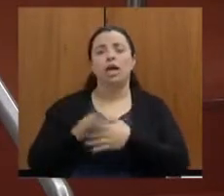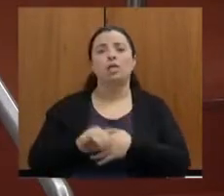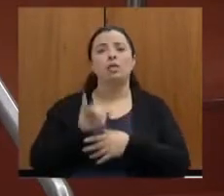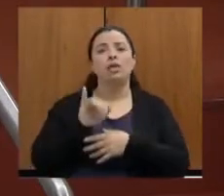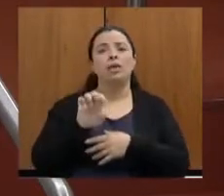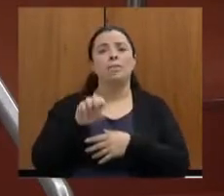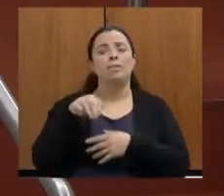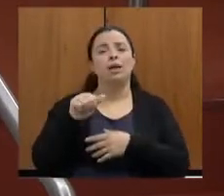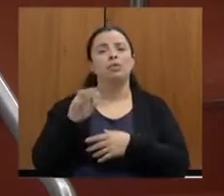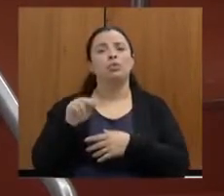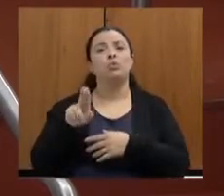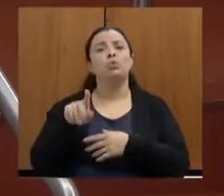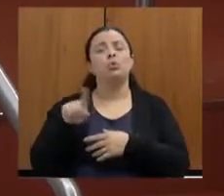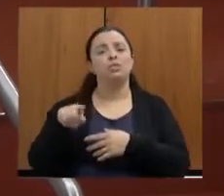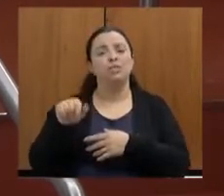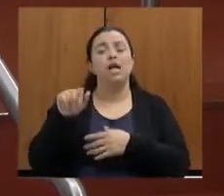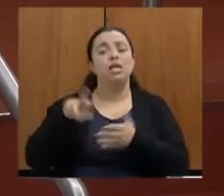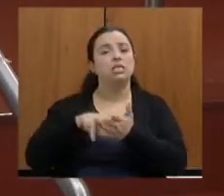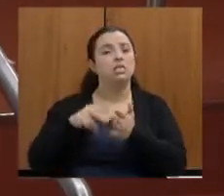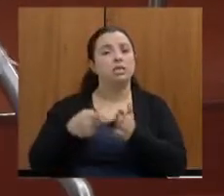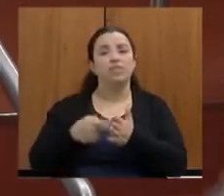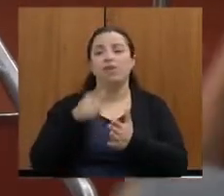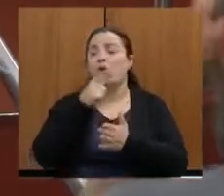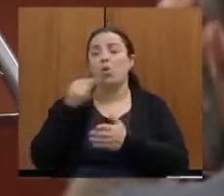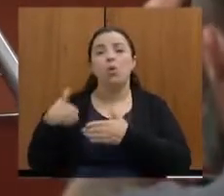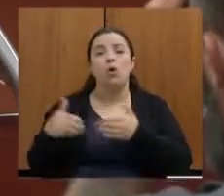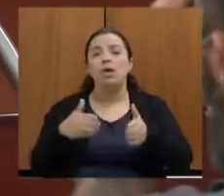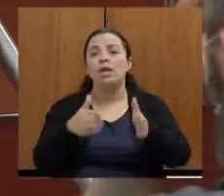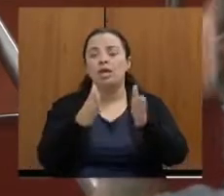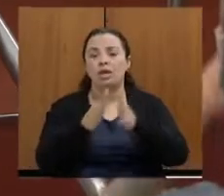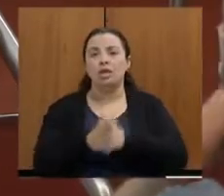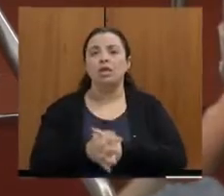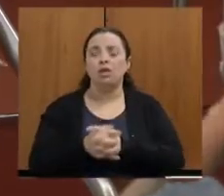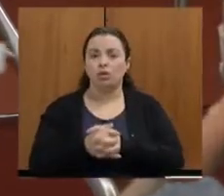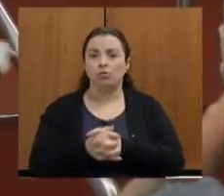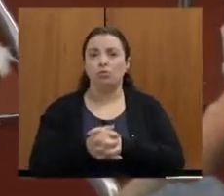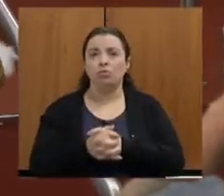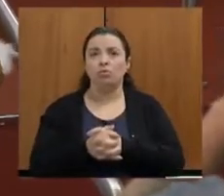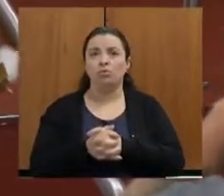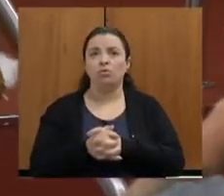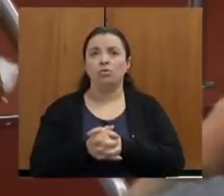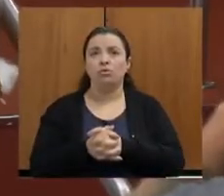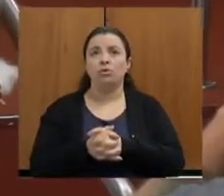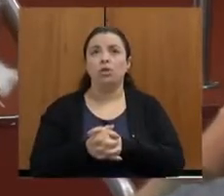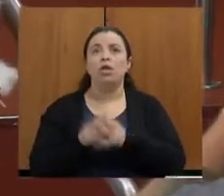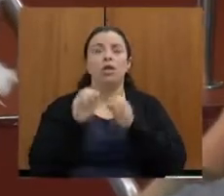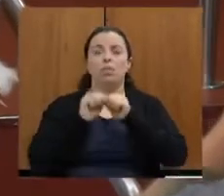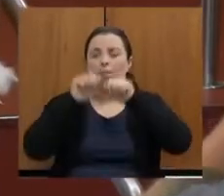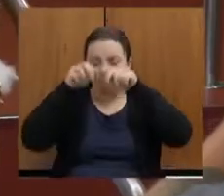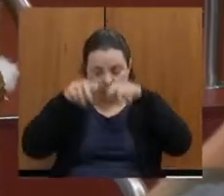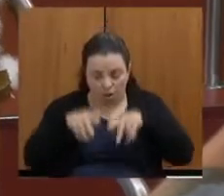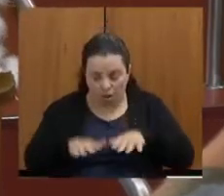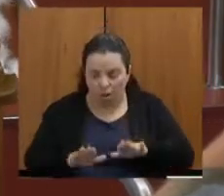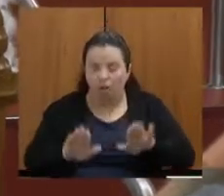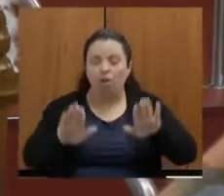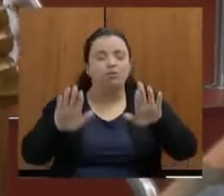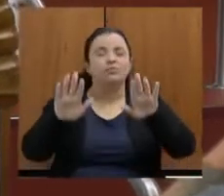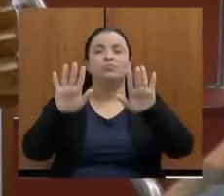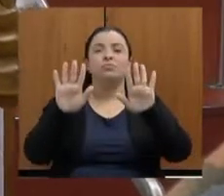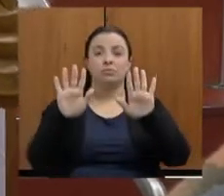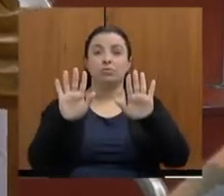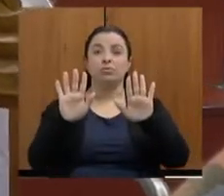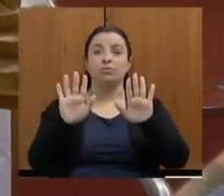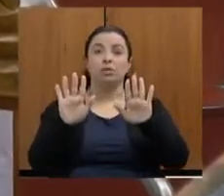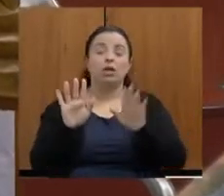nosso grande rio né E tá se banhando né mergulhando como sempre